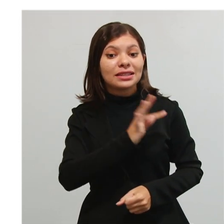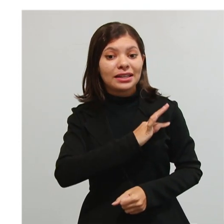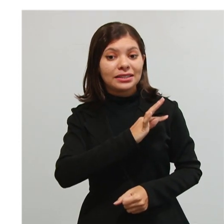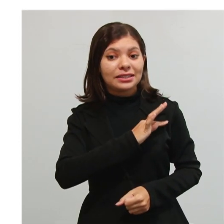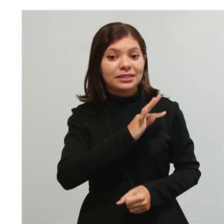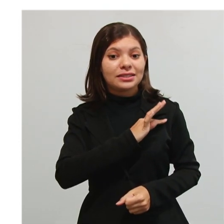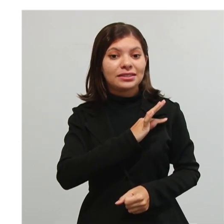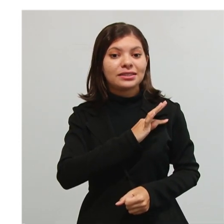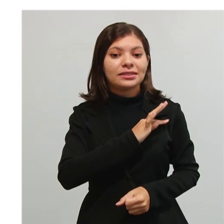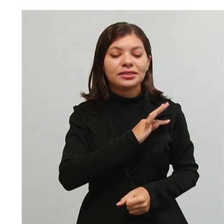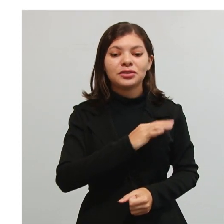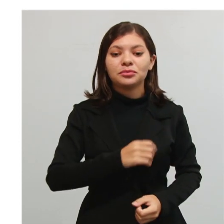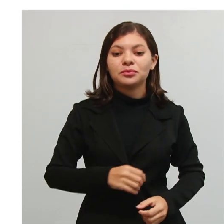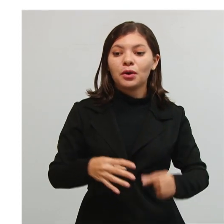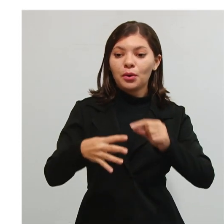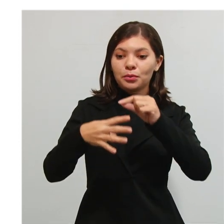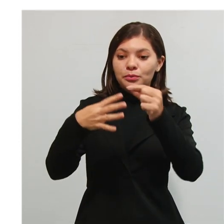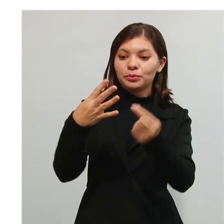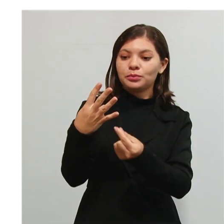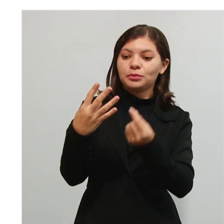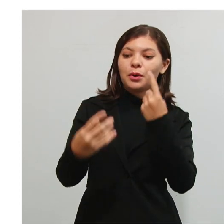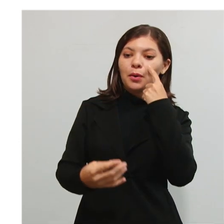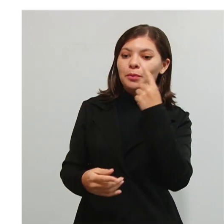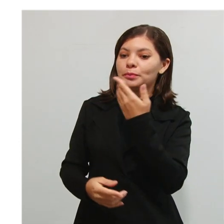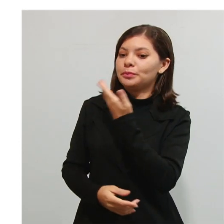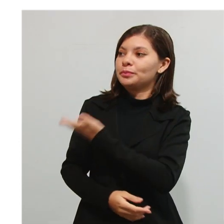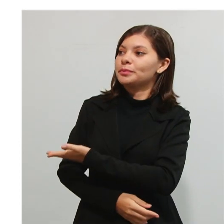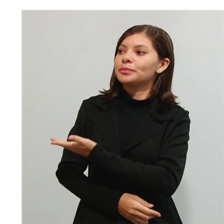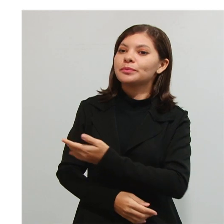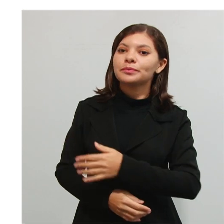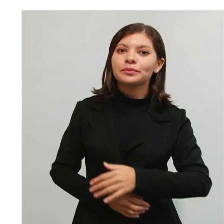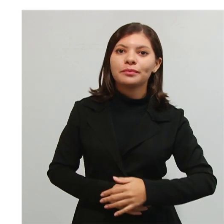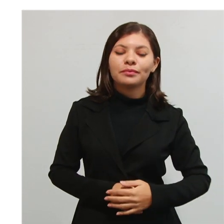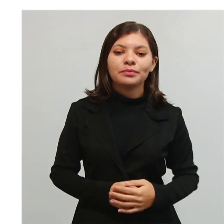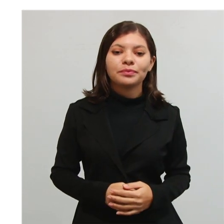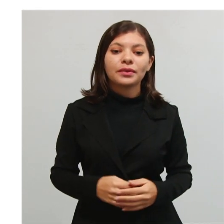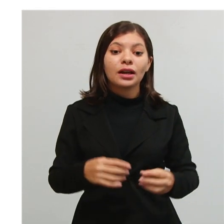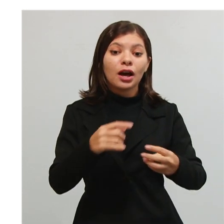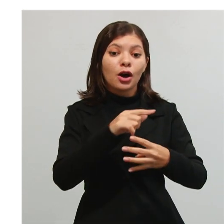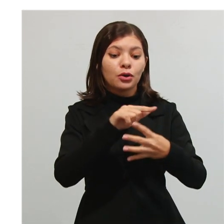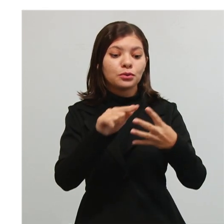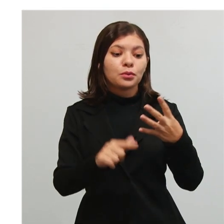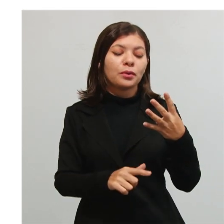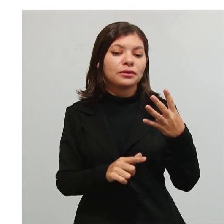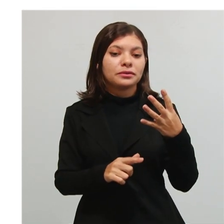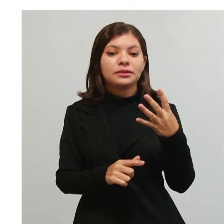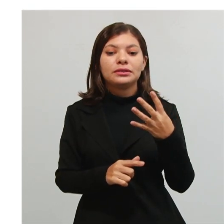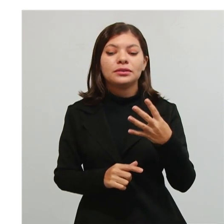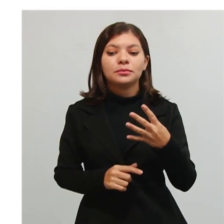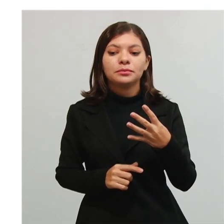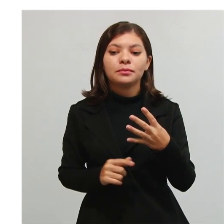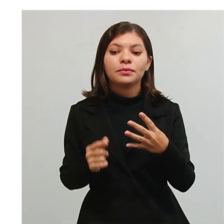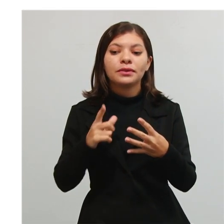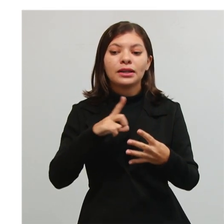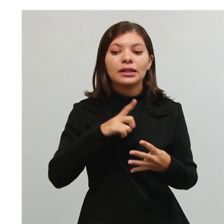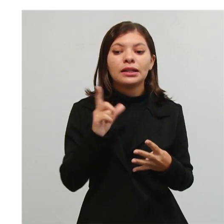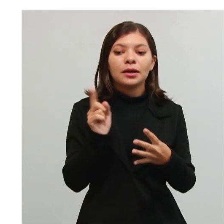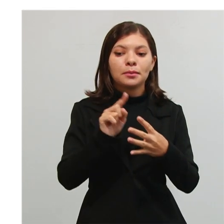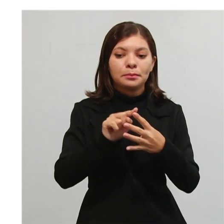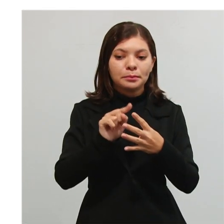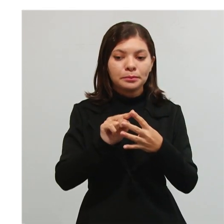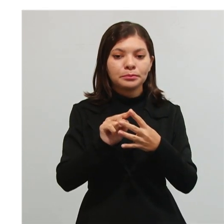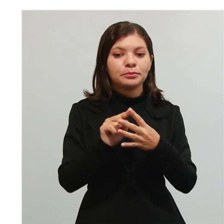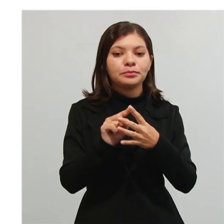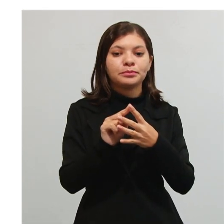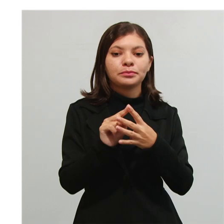recepção Olha lá pessoal as quatro fases da Excelência no atendimento nós temos Então a primeira